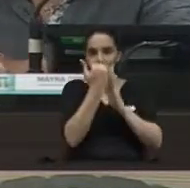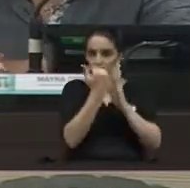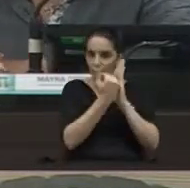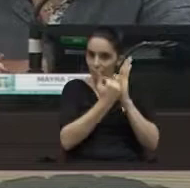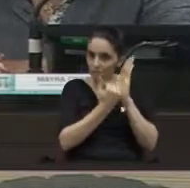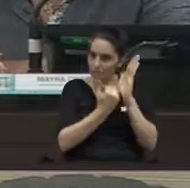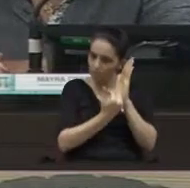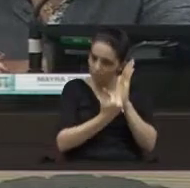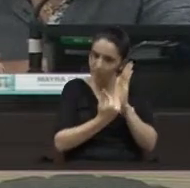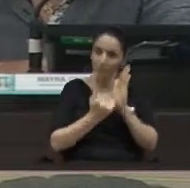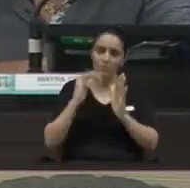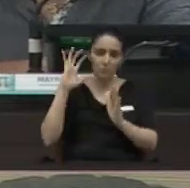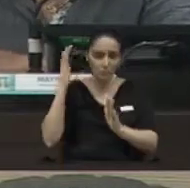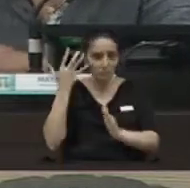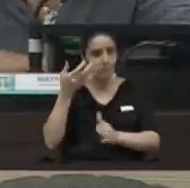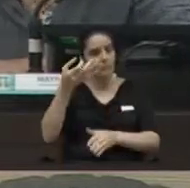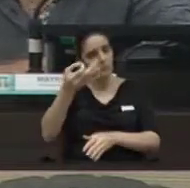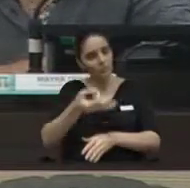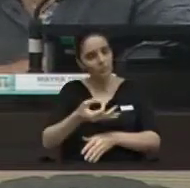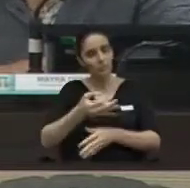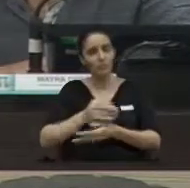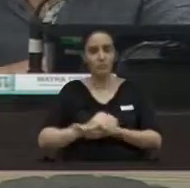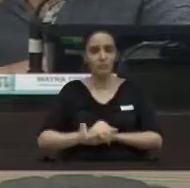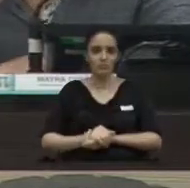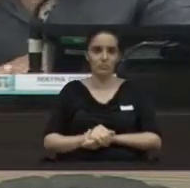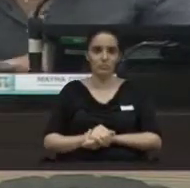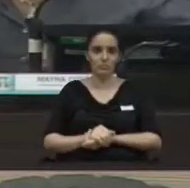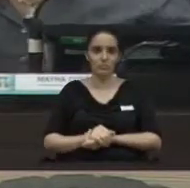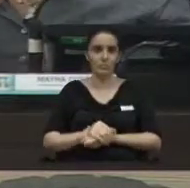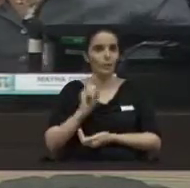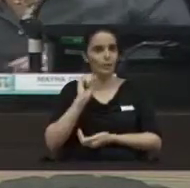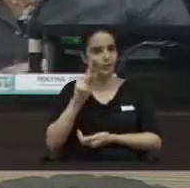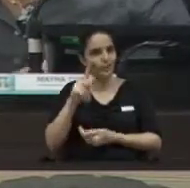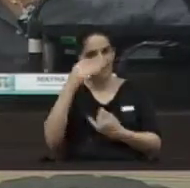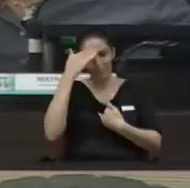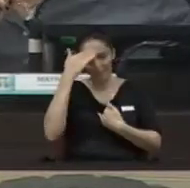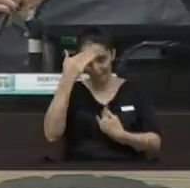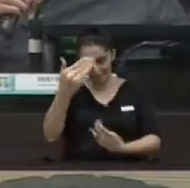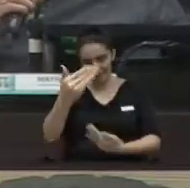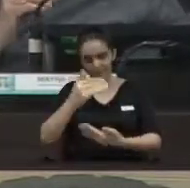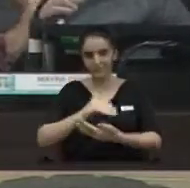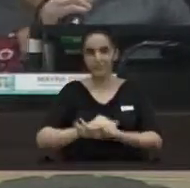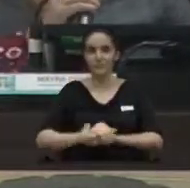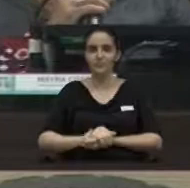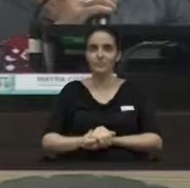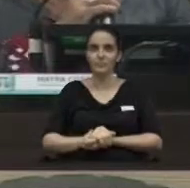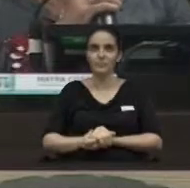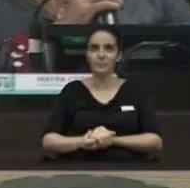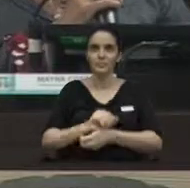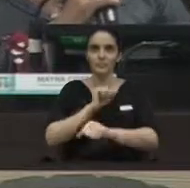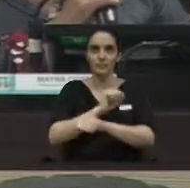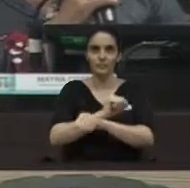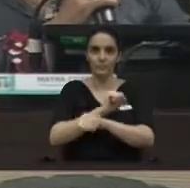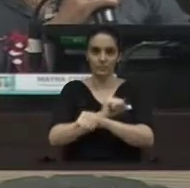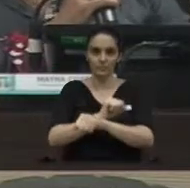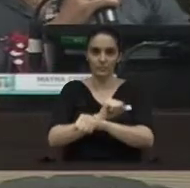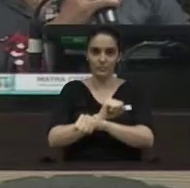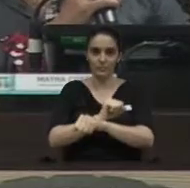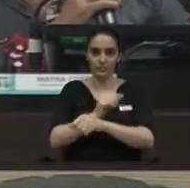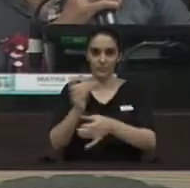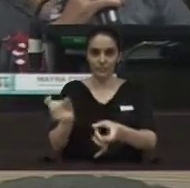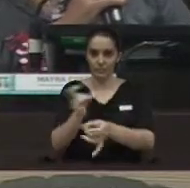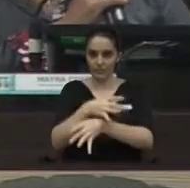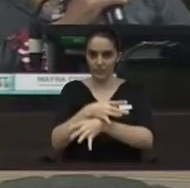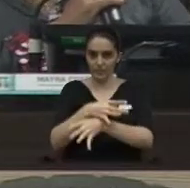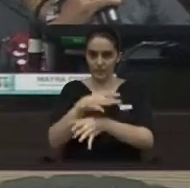isso será feito da maneira mais tranquila possível. Ok, muito obrigado. Suspenda a sessão para o término da